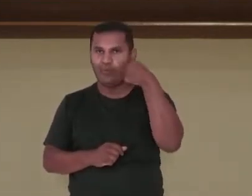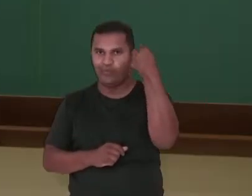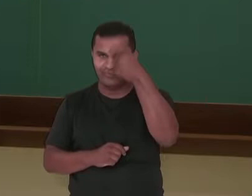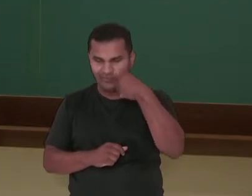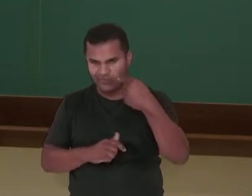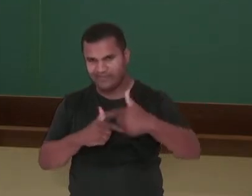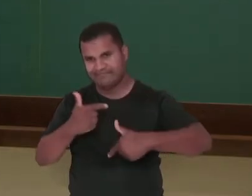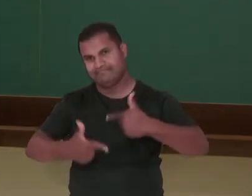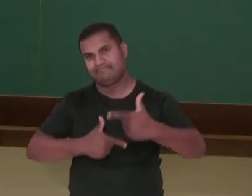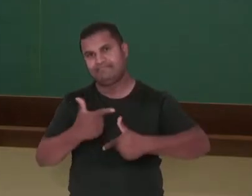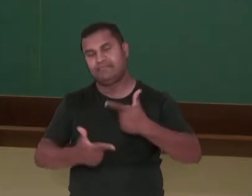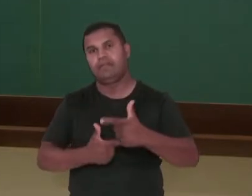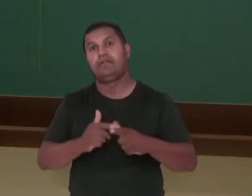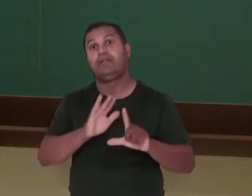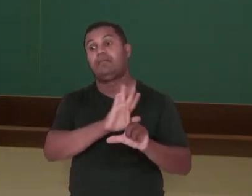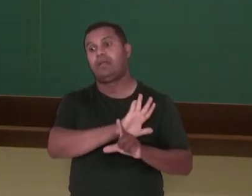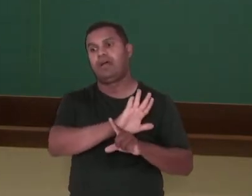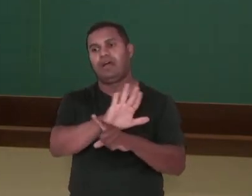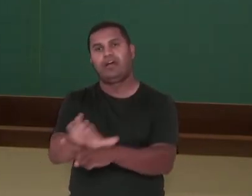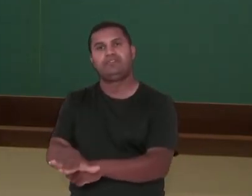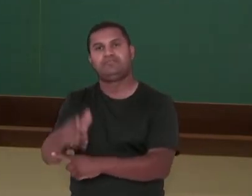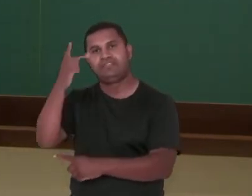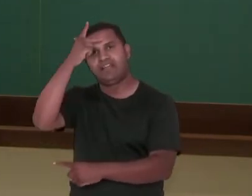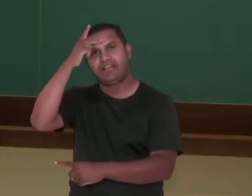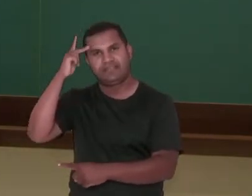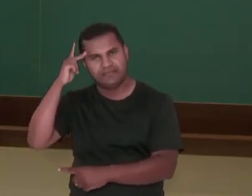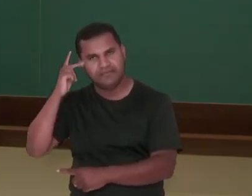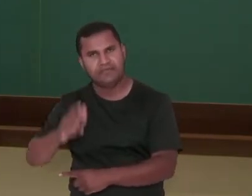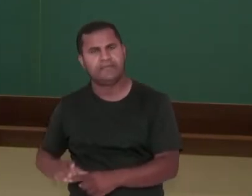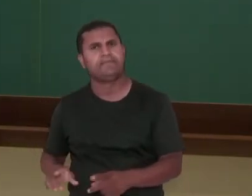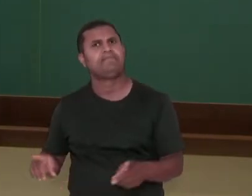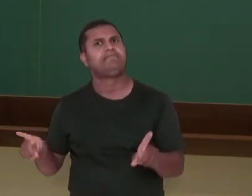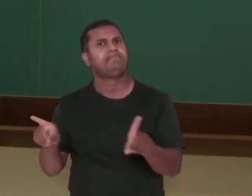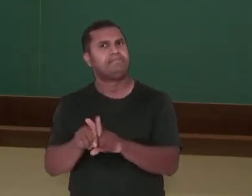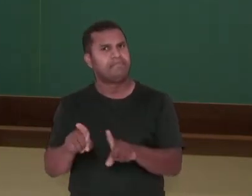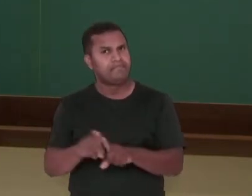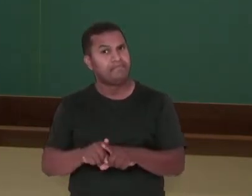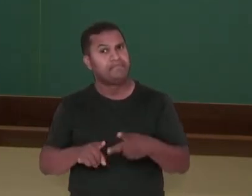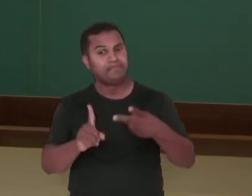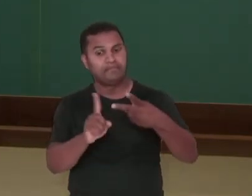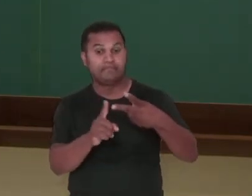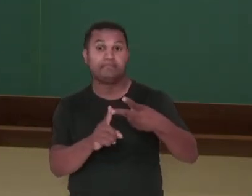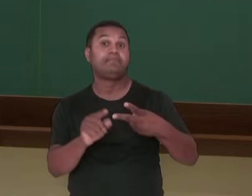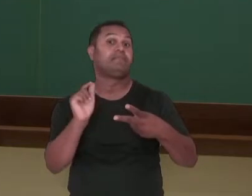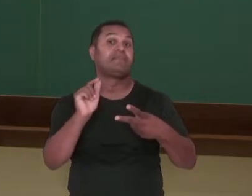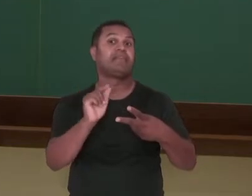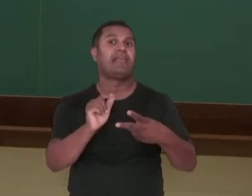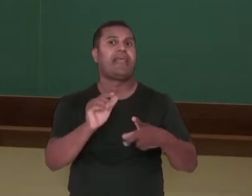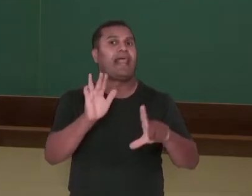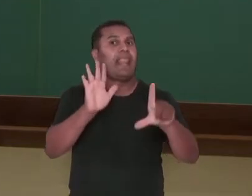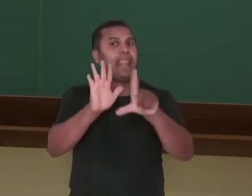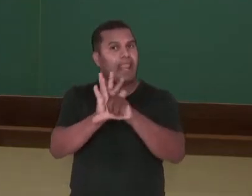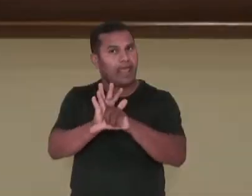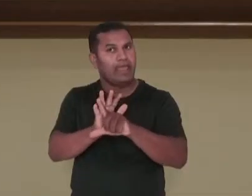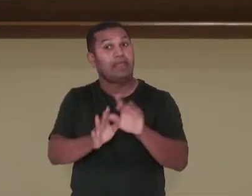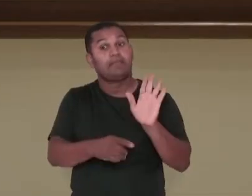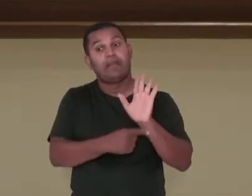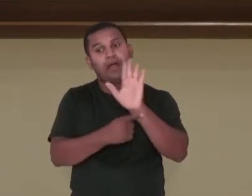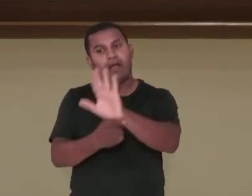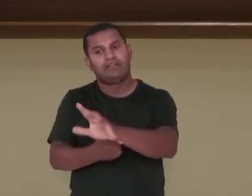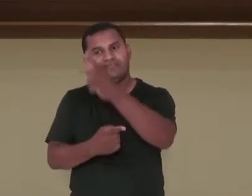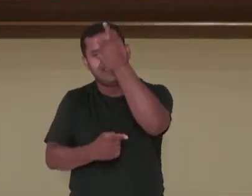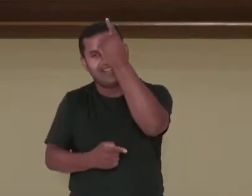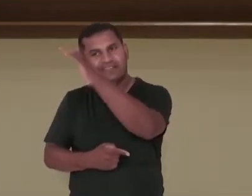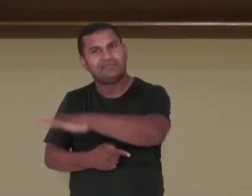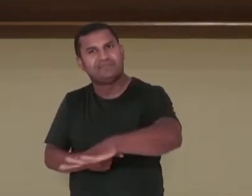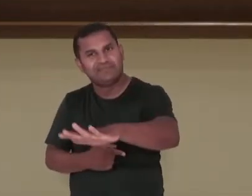uma regulamentação do trabalho feminino. Isso porque a gente tem que pensar que todas as nossas conquistas